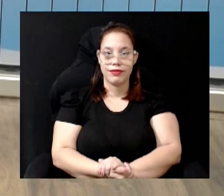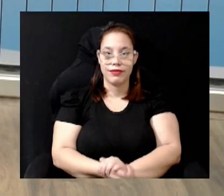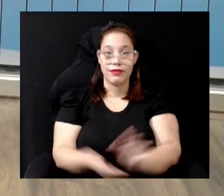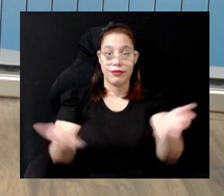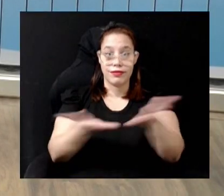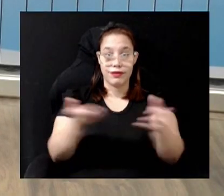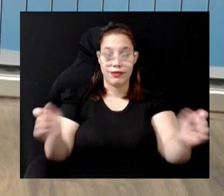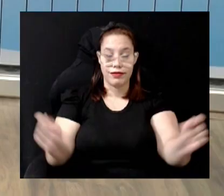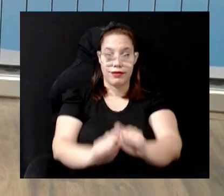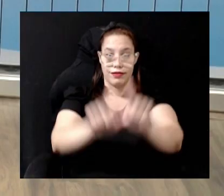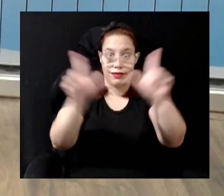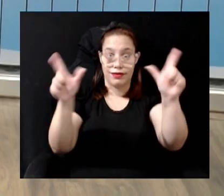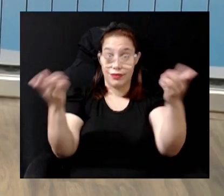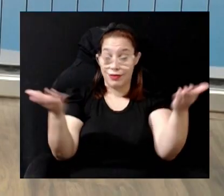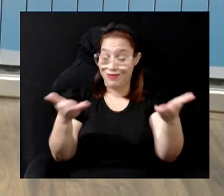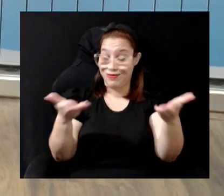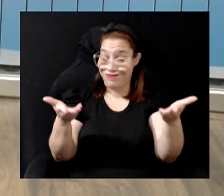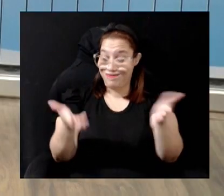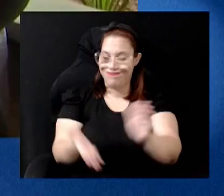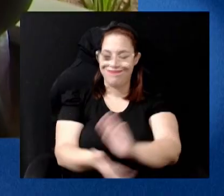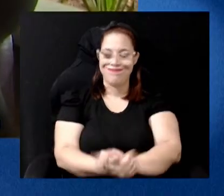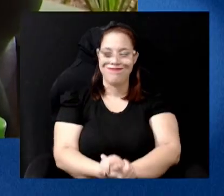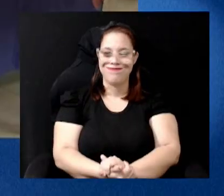os destaques de hoje.